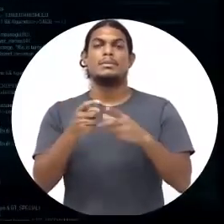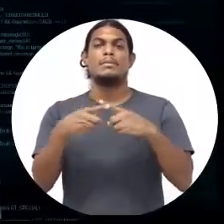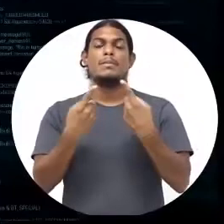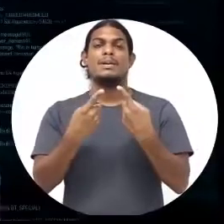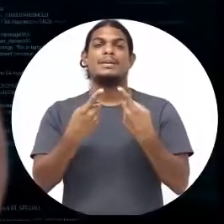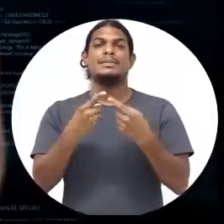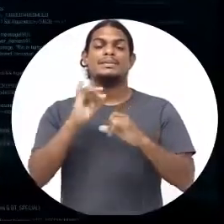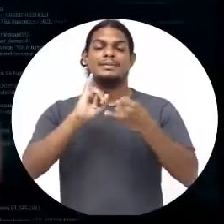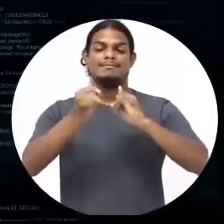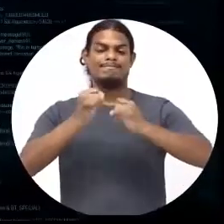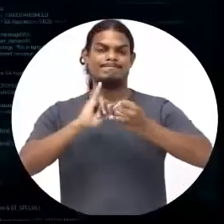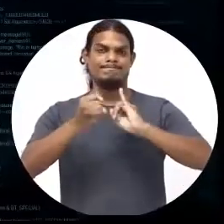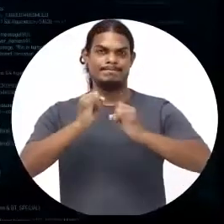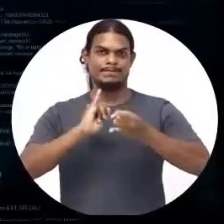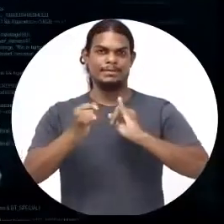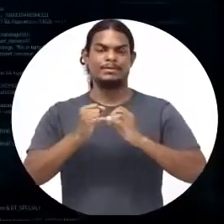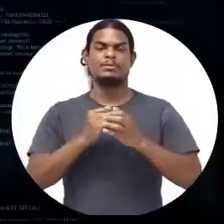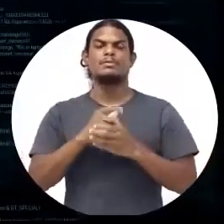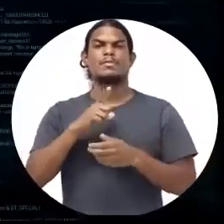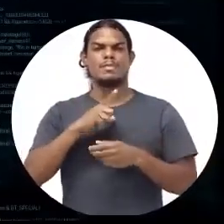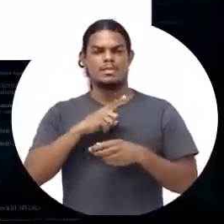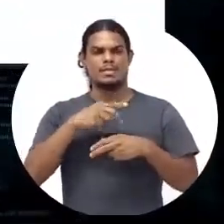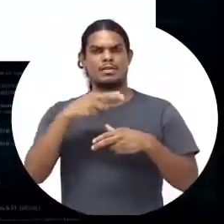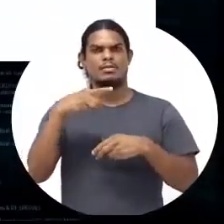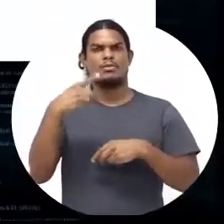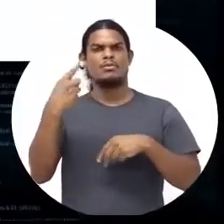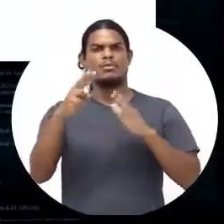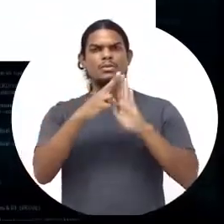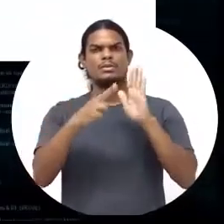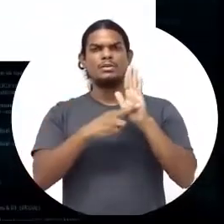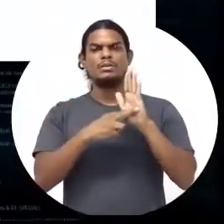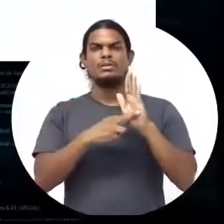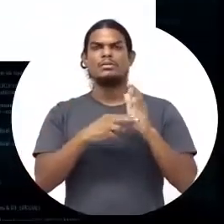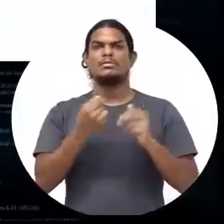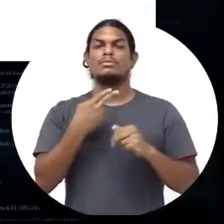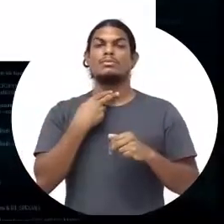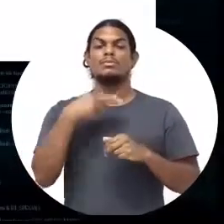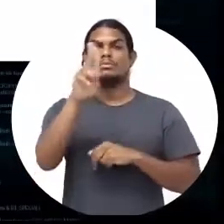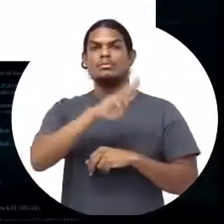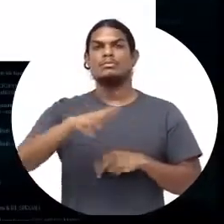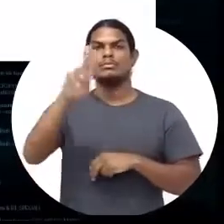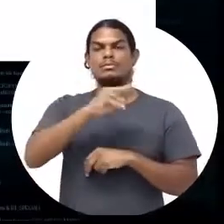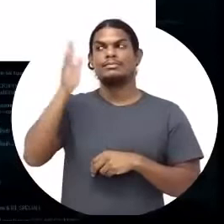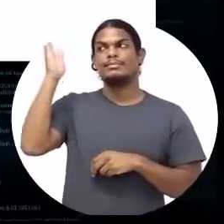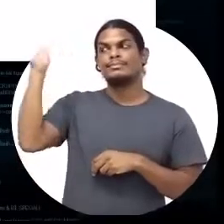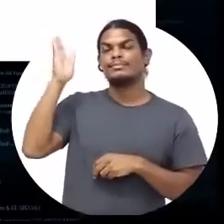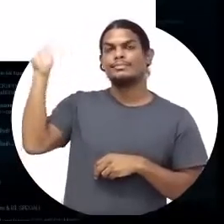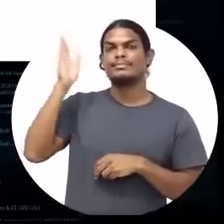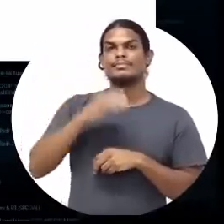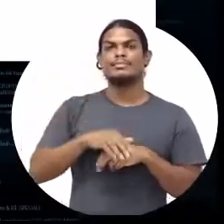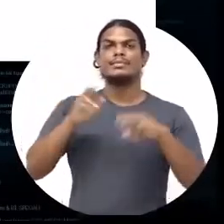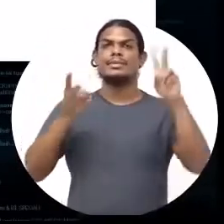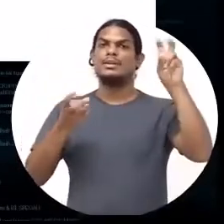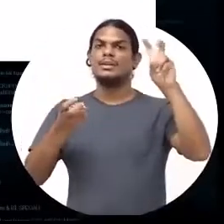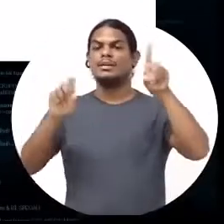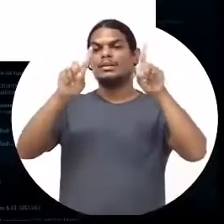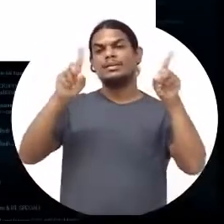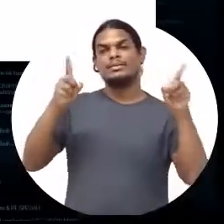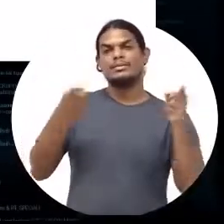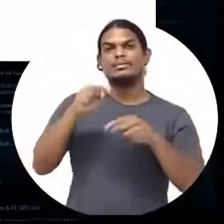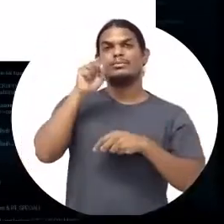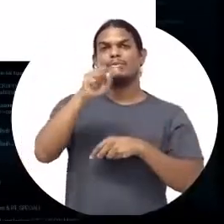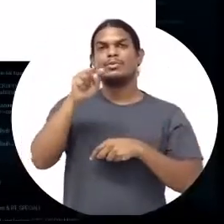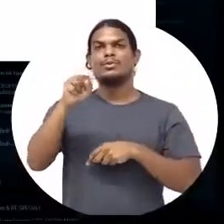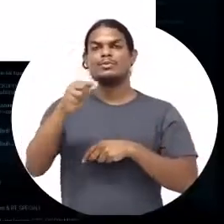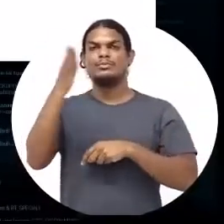internet, certo? Existem outras regras, por exemplo, você não pode colocar caracteres especiais, se você colocou